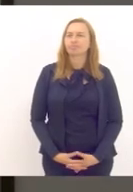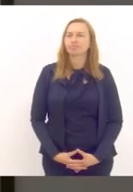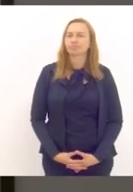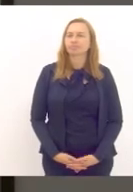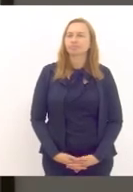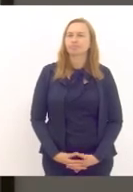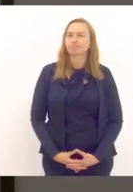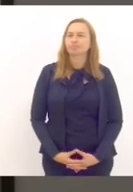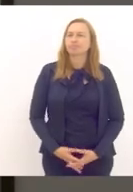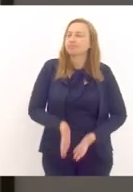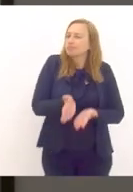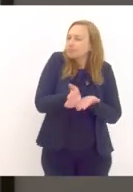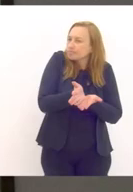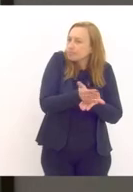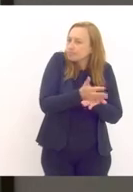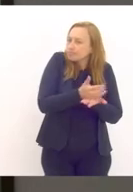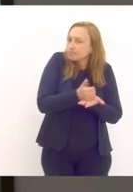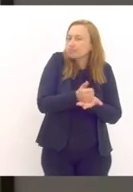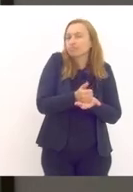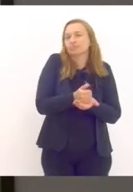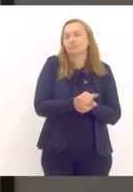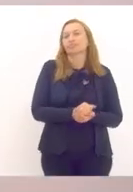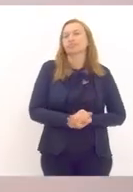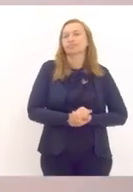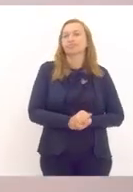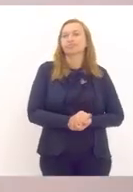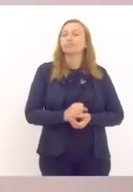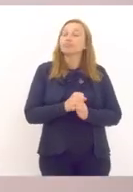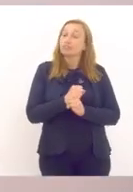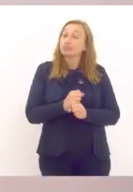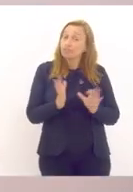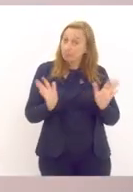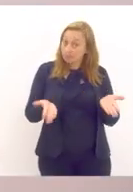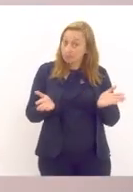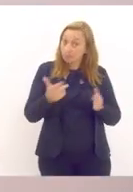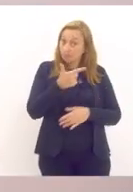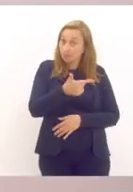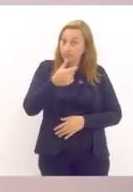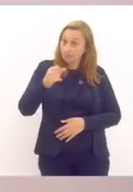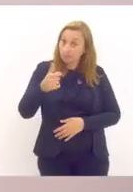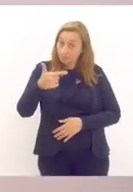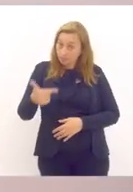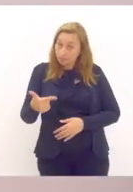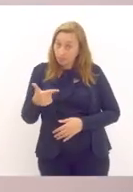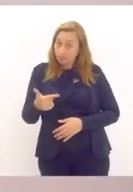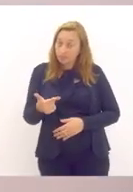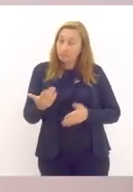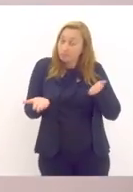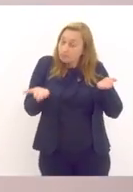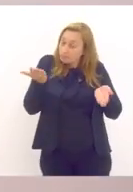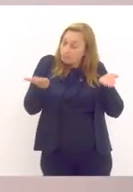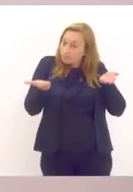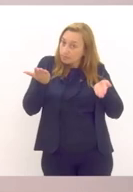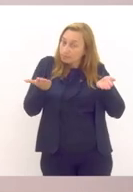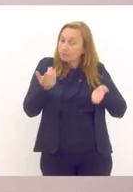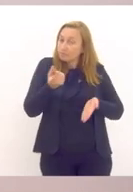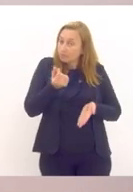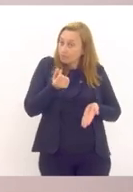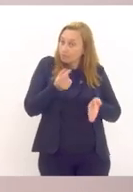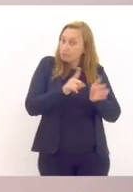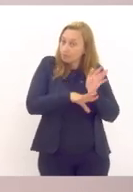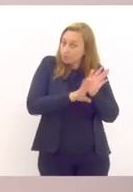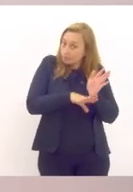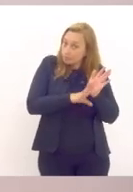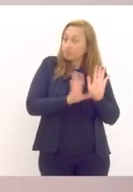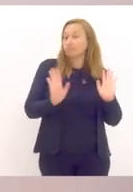o recado que tem que ficar dado é: este ano de 2022 foi um ano de contas equilibradas.